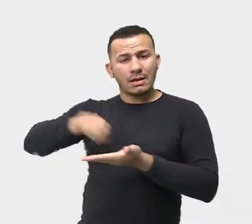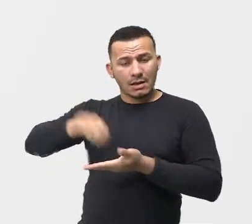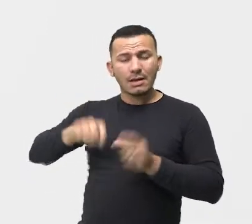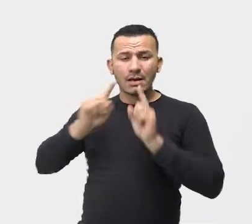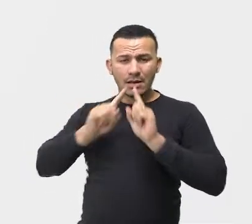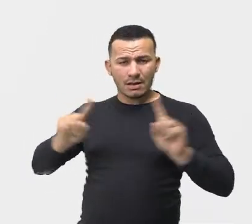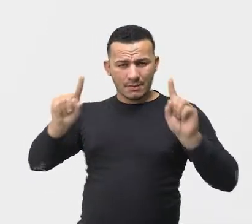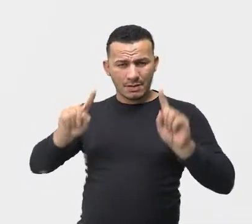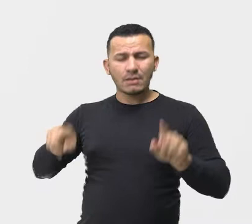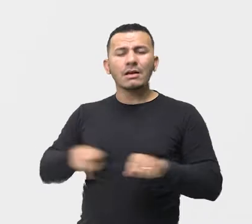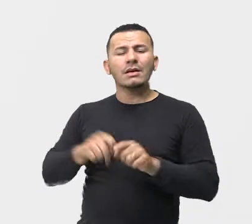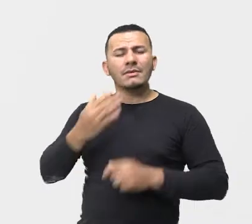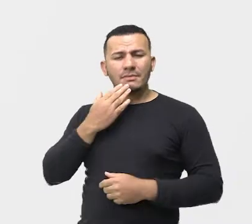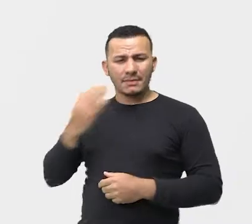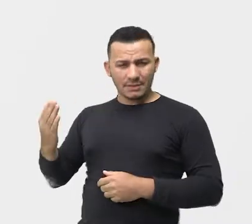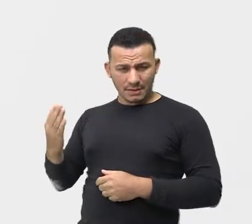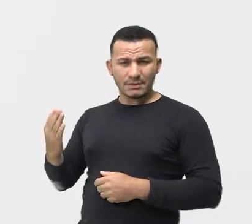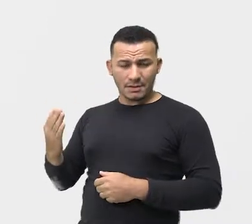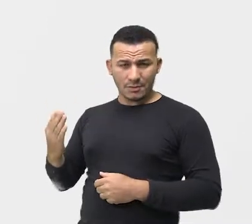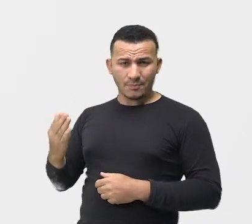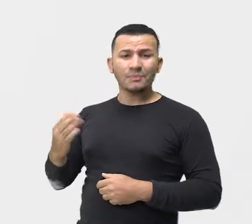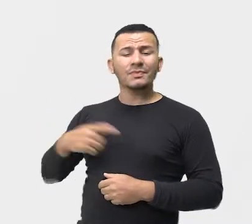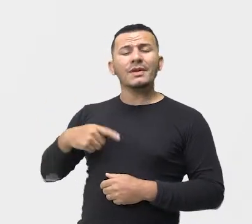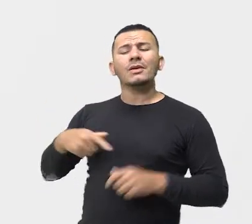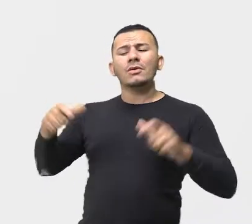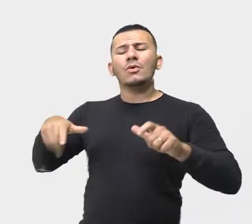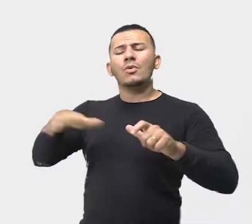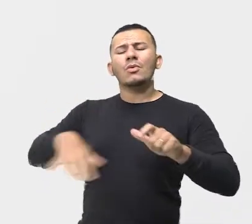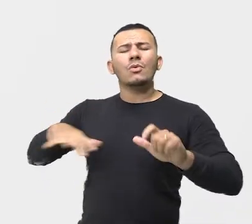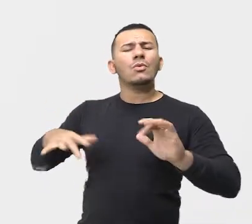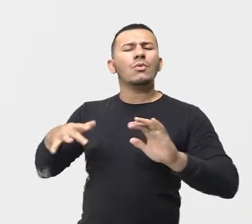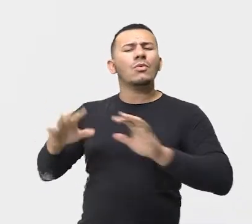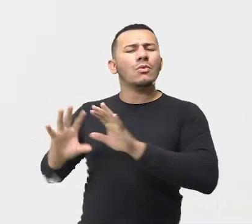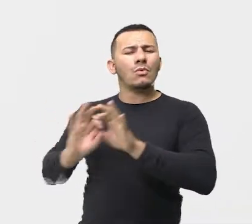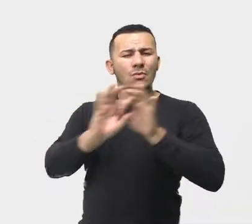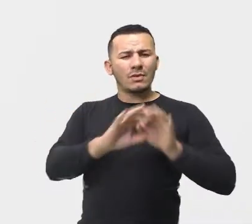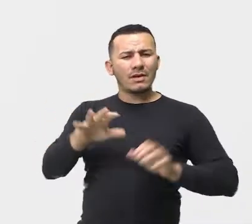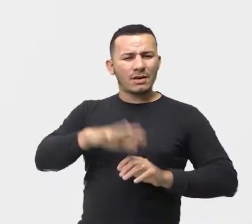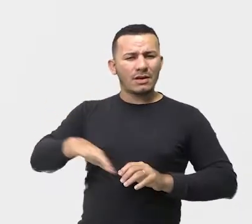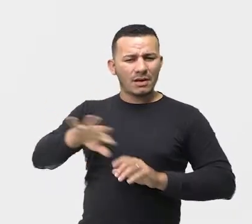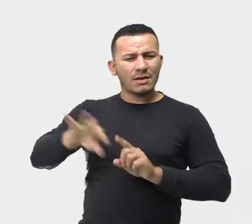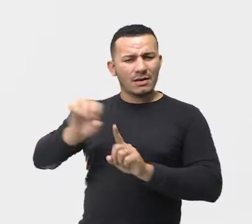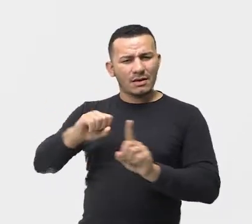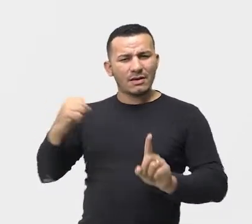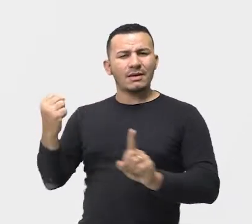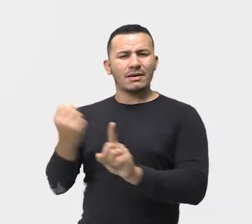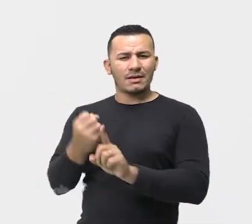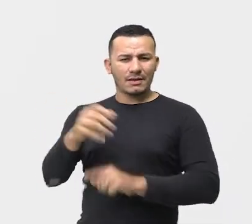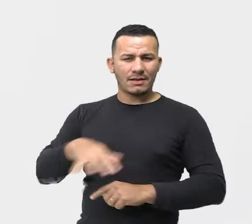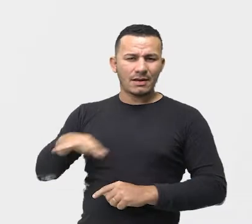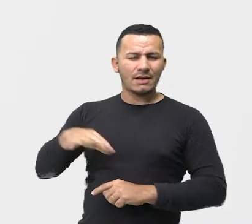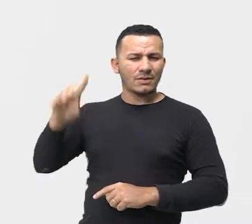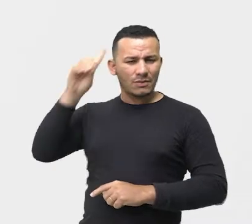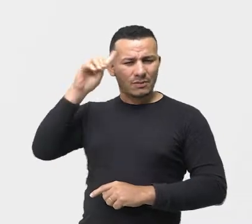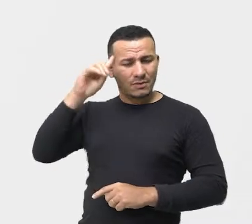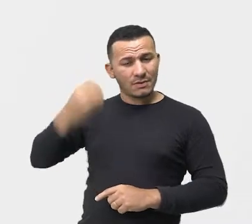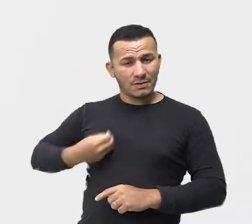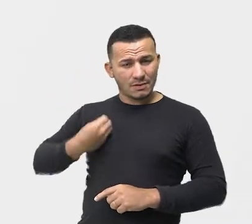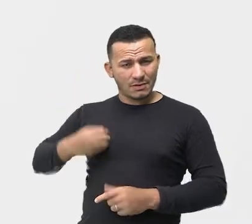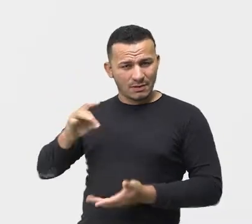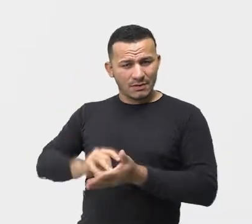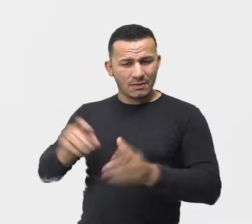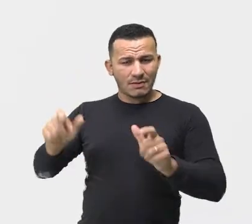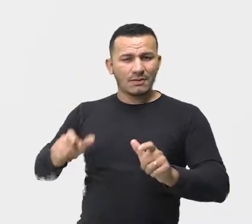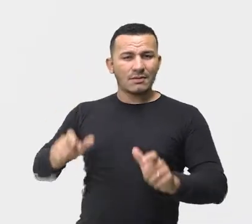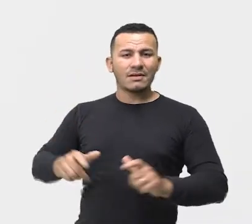de reclamação e solicitação em situações que envolvam questões relativas à realidade